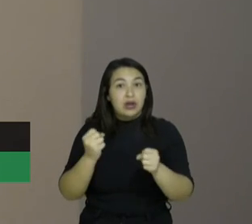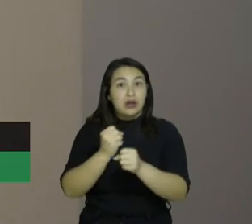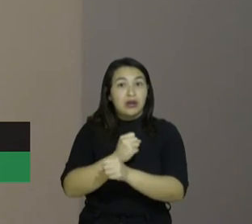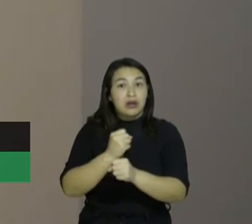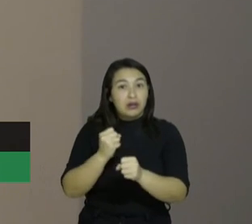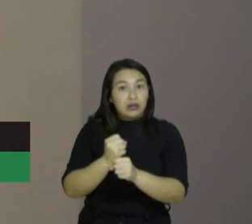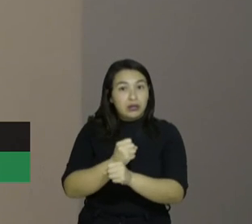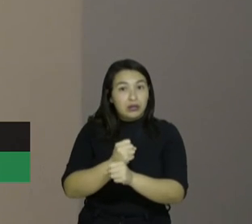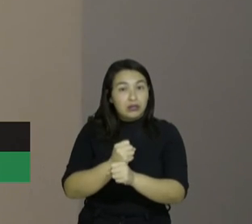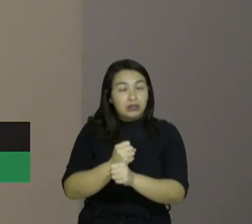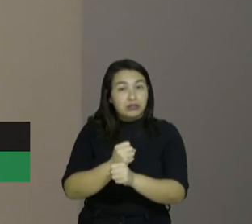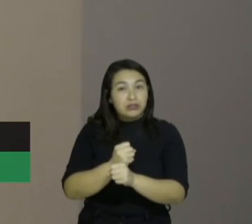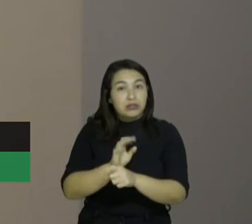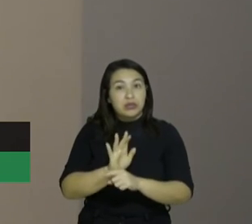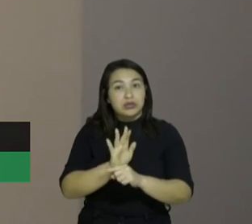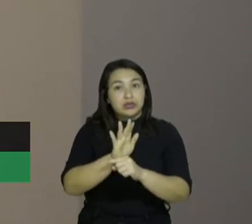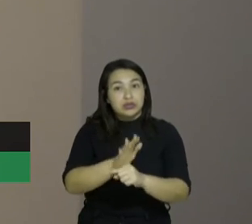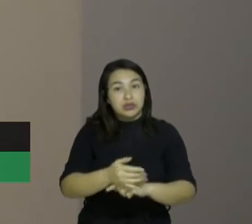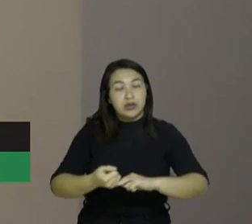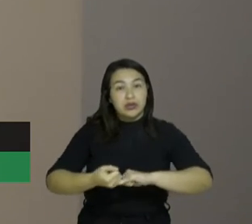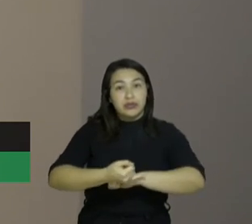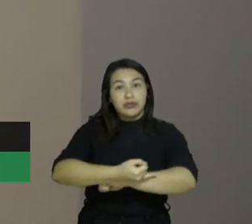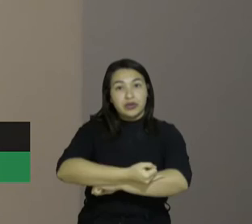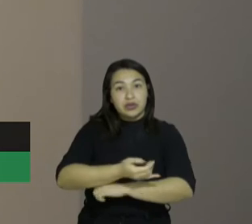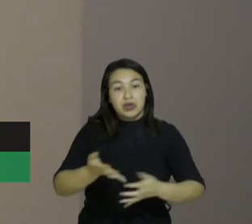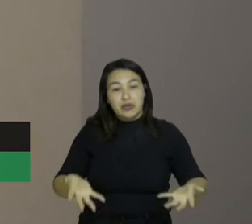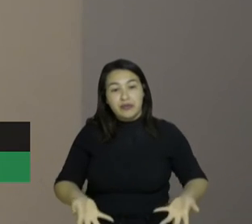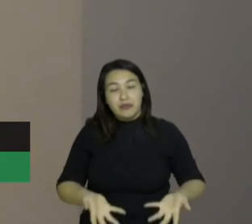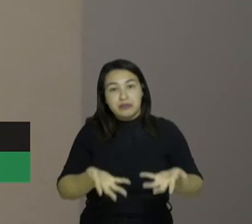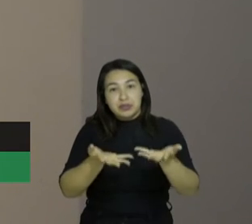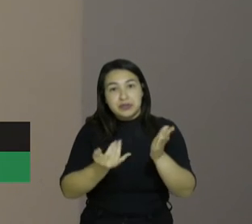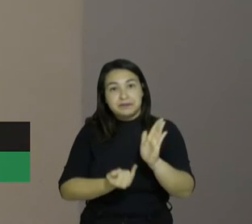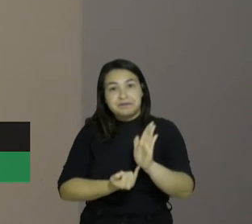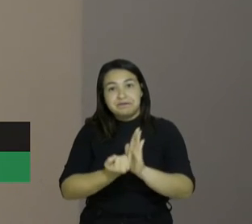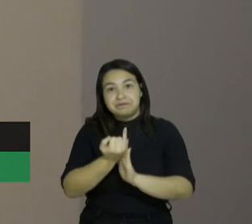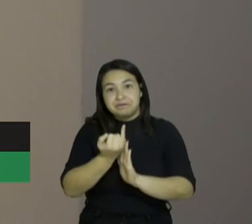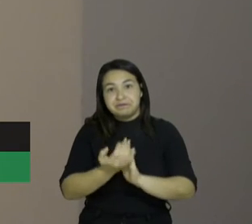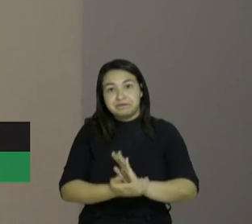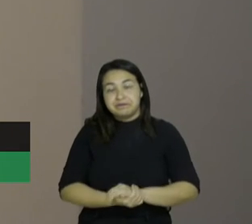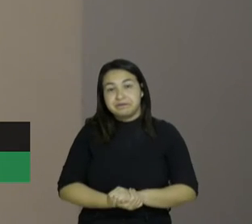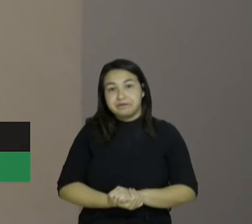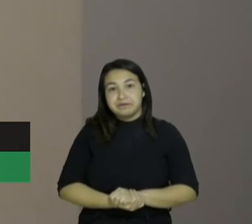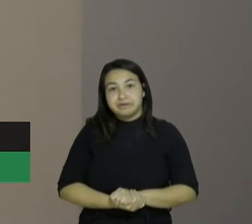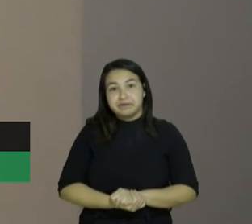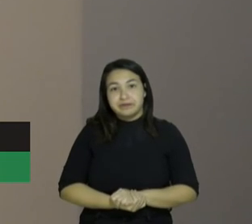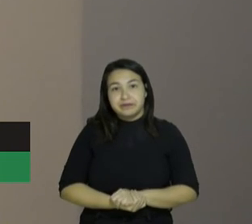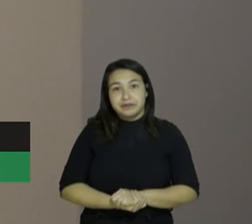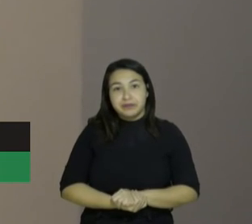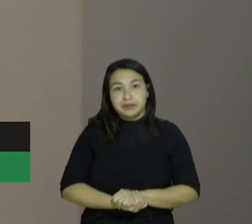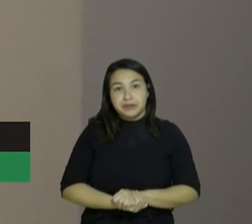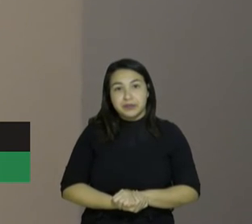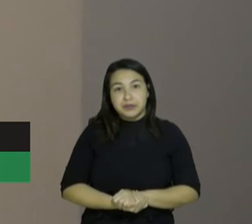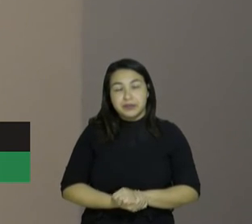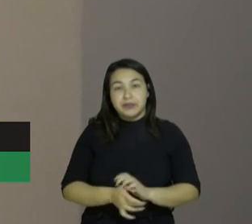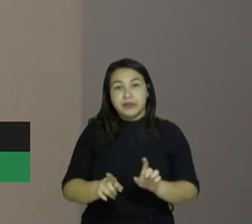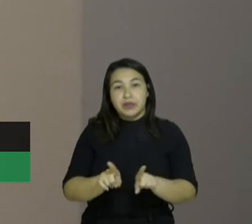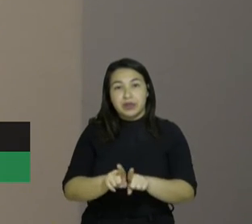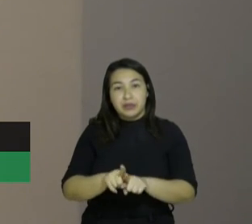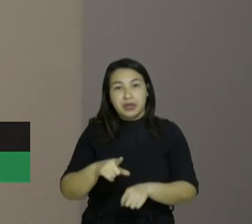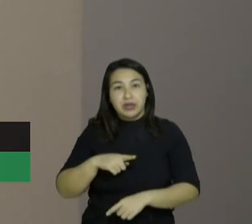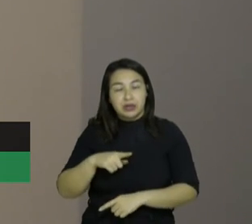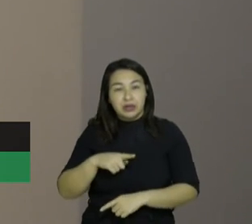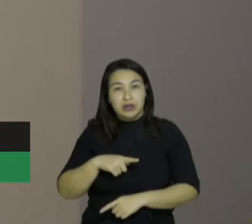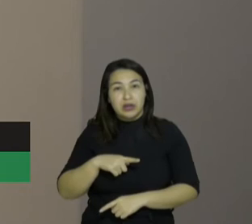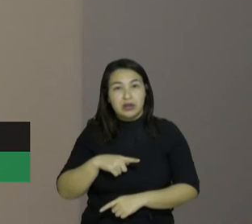perdão infraestruturas clientes e fomentar a Inovação por porém perdão há existem também riscos